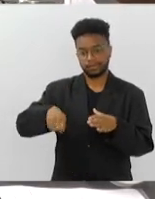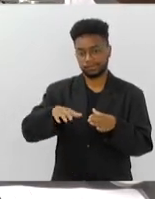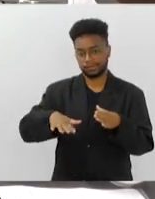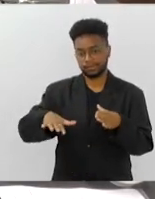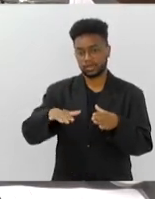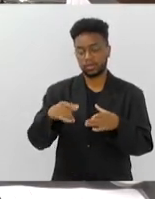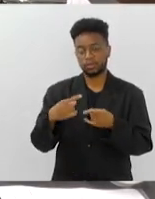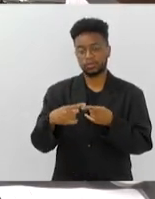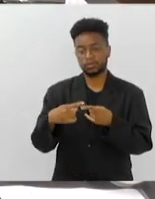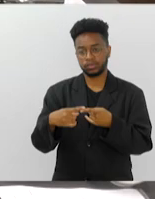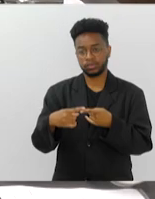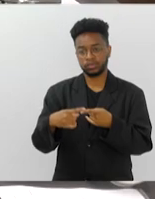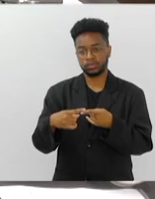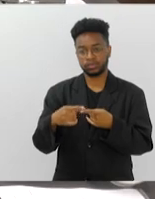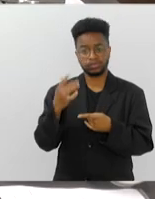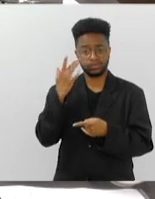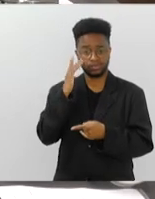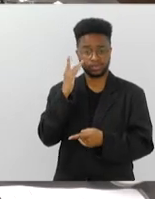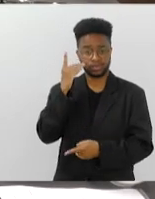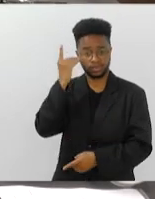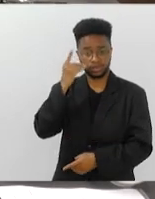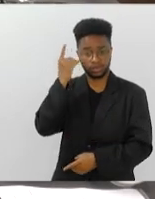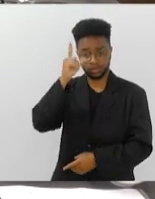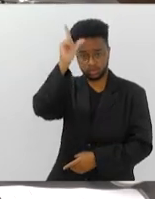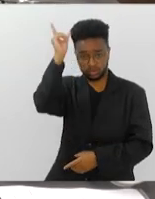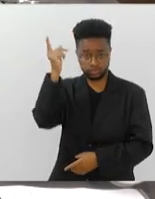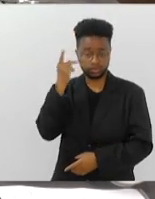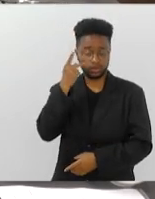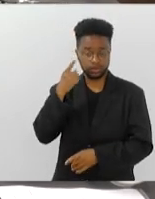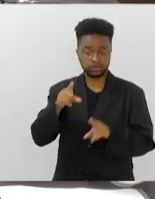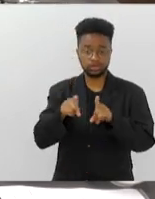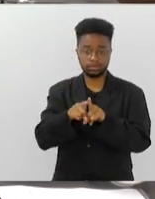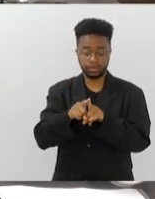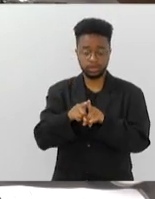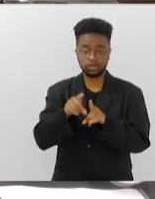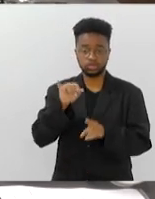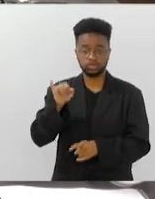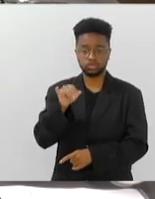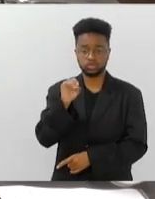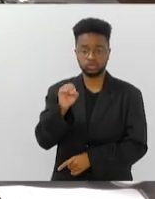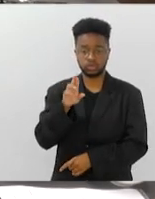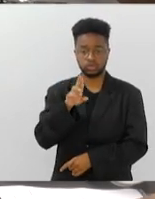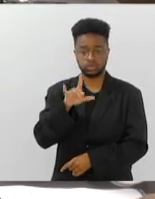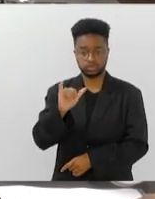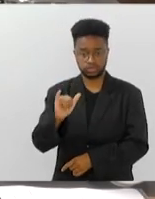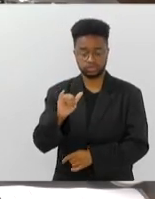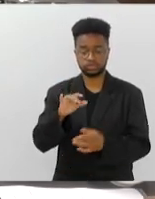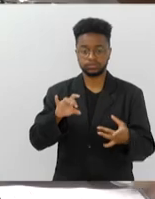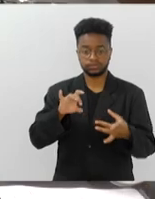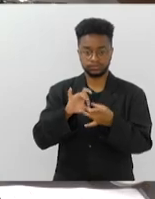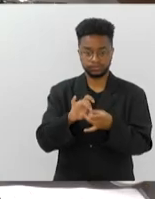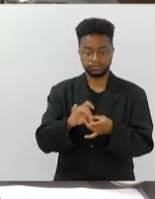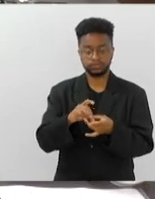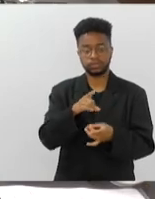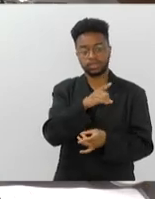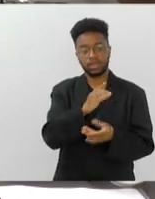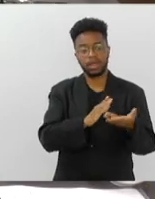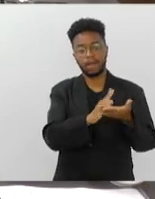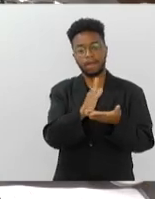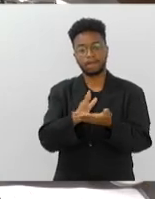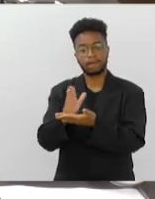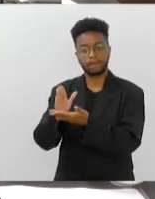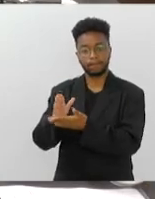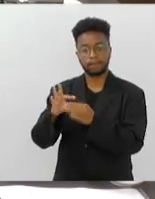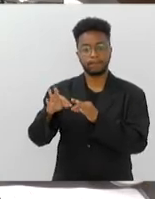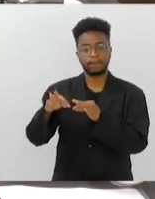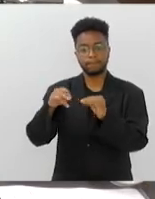vão fazer. Luiz Paulo, deputado Jordi estão unidos gastronomicamente. O deputado Luiz Paulo está aprovando todos os projetos e vão fazer um